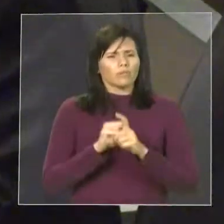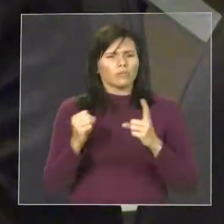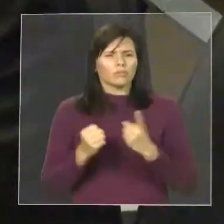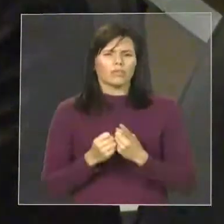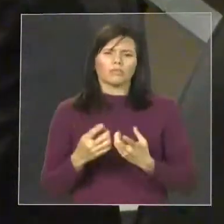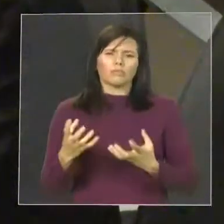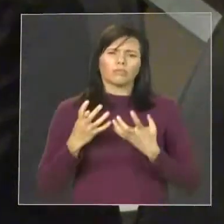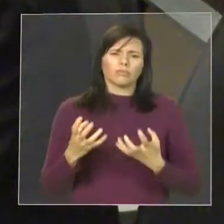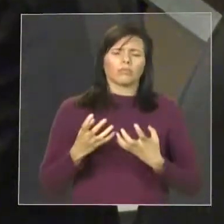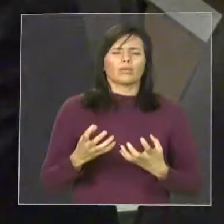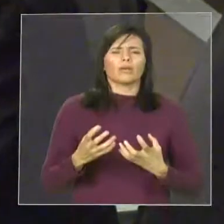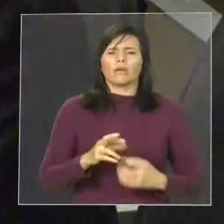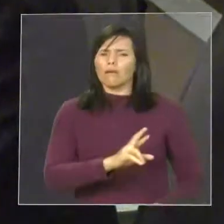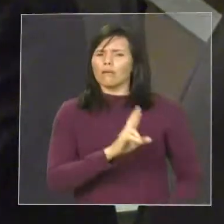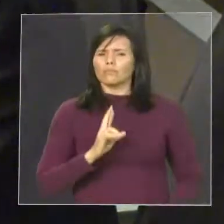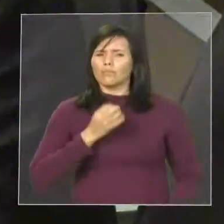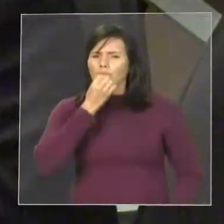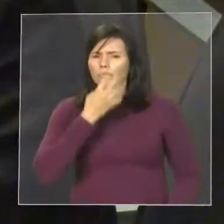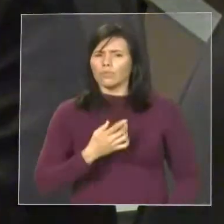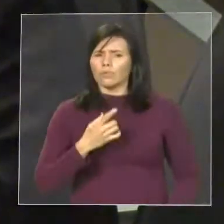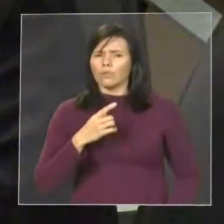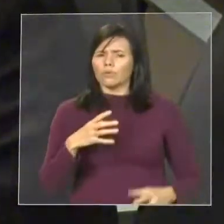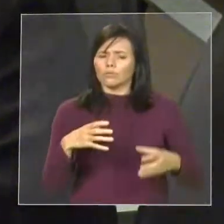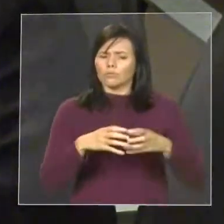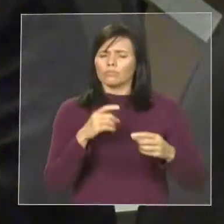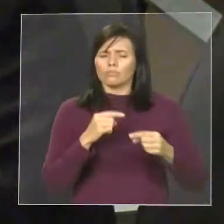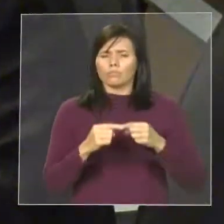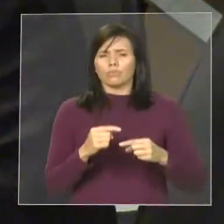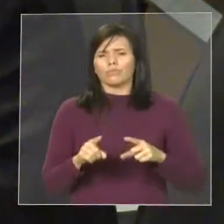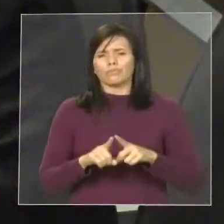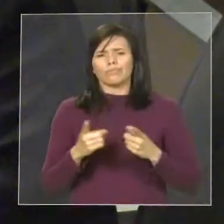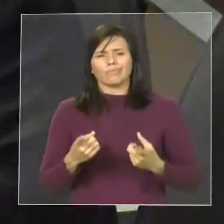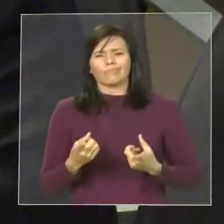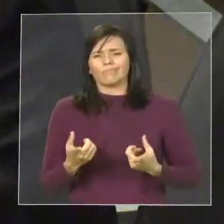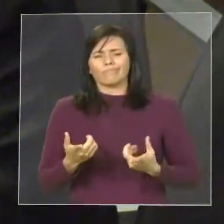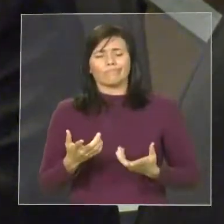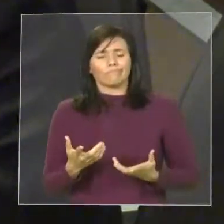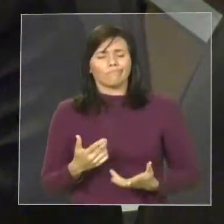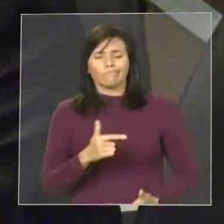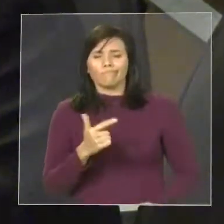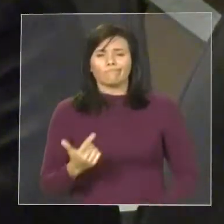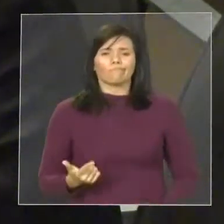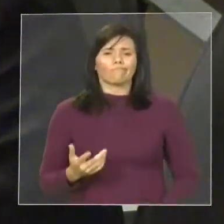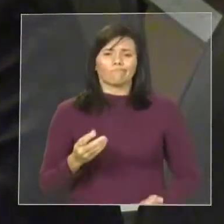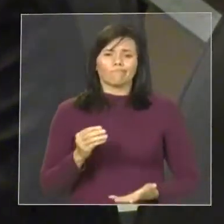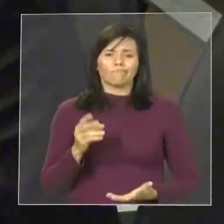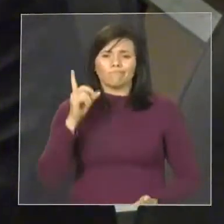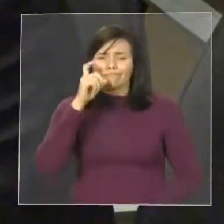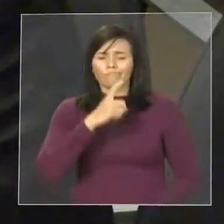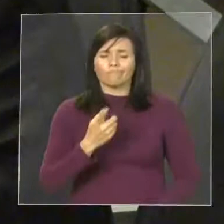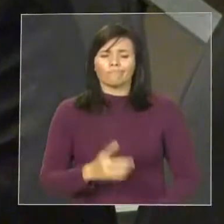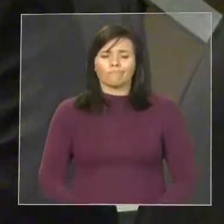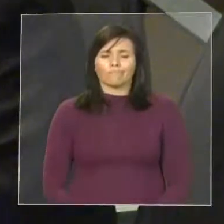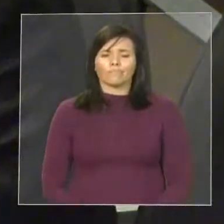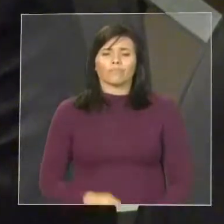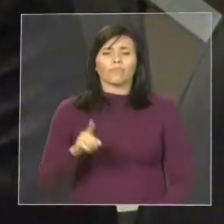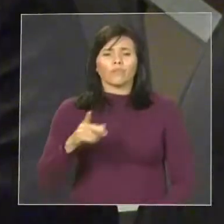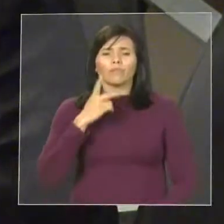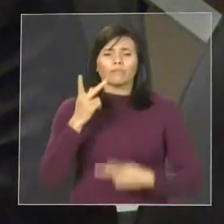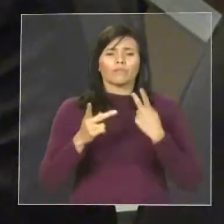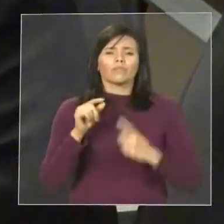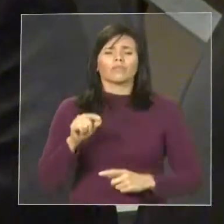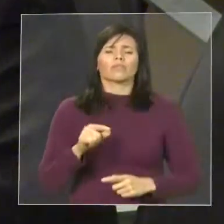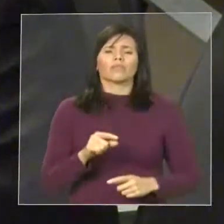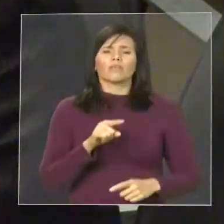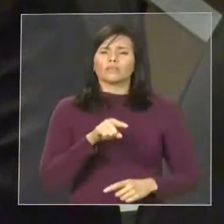frustrada. Sobre a segunda parte do seu pronunciamento, Vossa Excelência está anunciando a saída do PRP, eu quero dizer que o